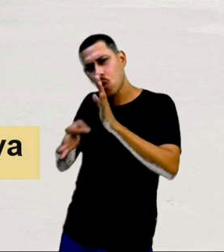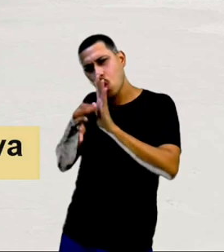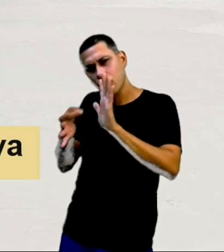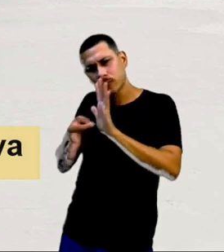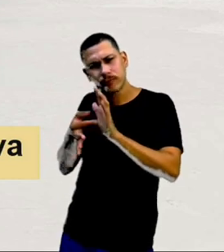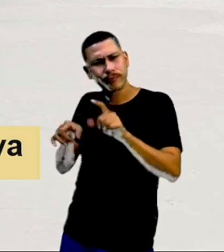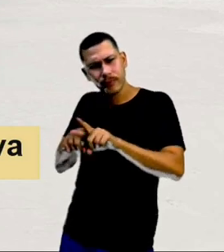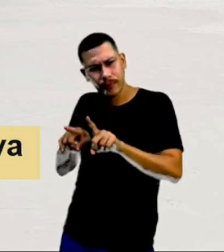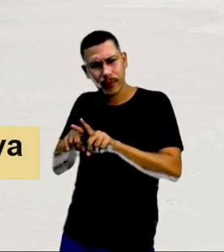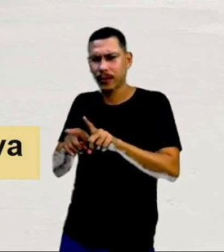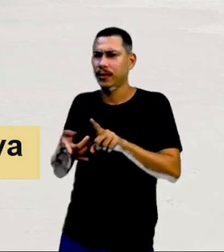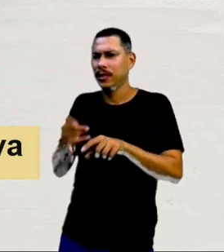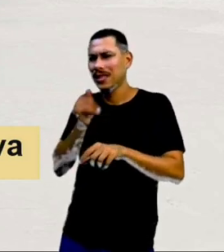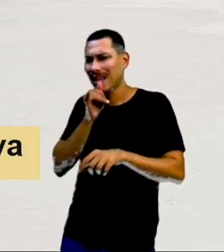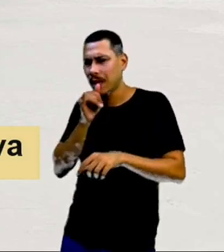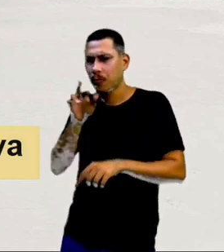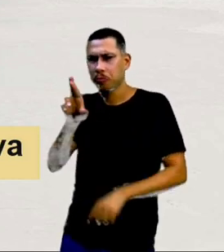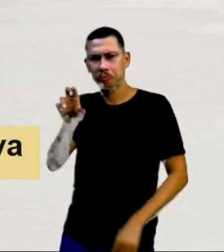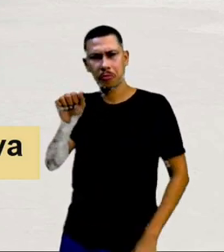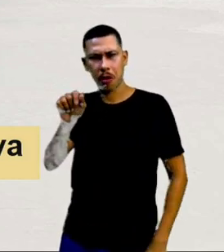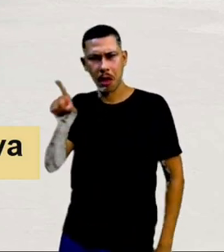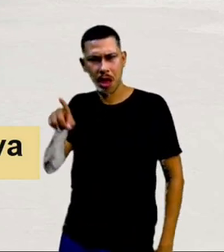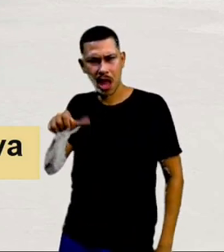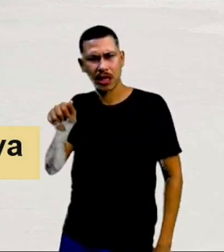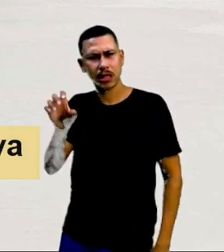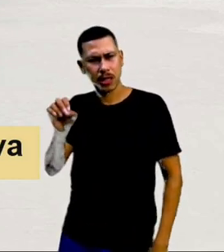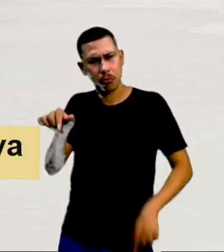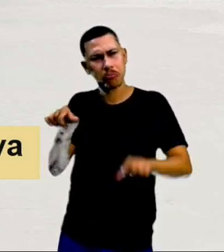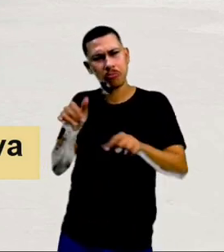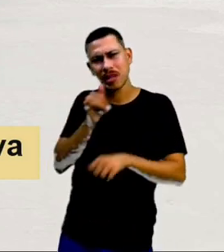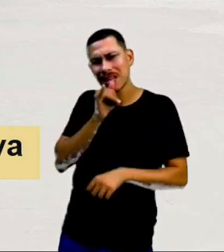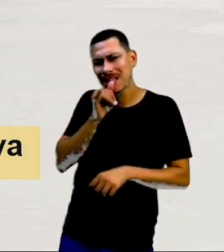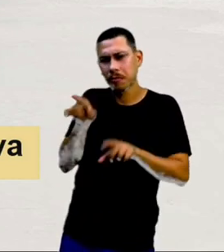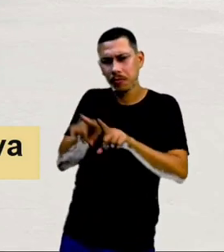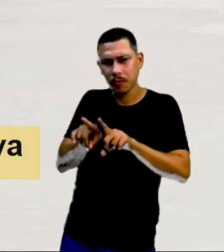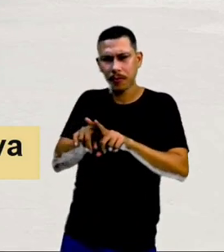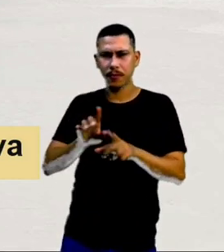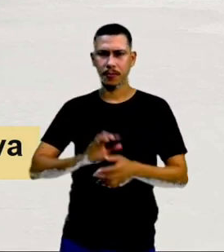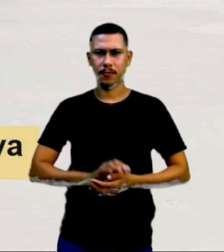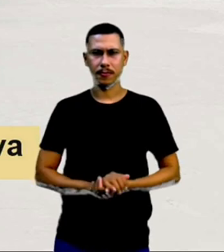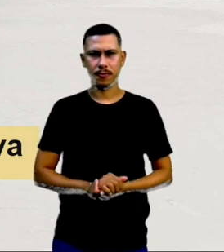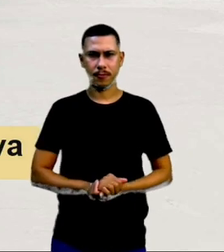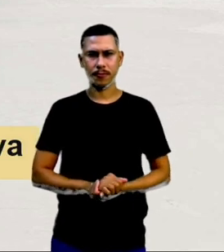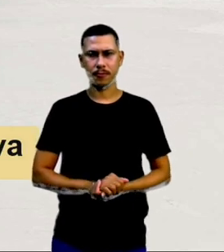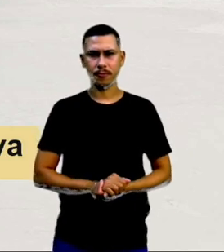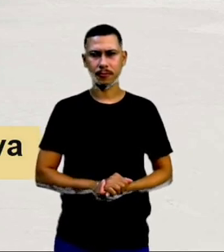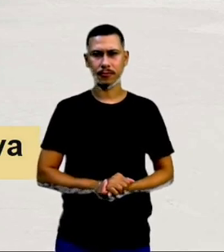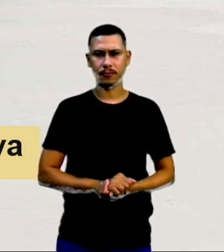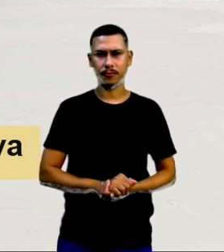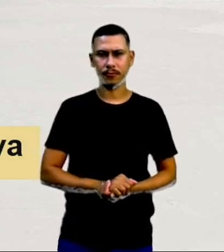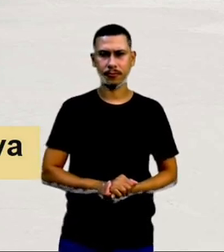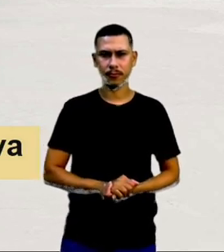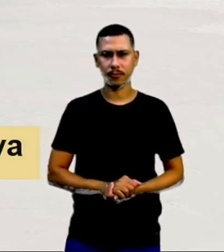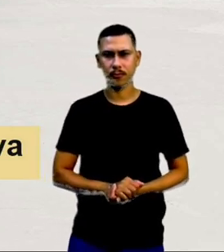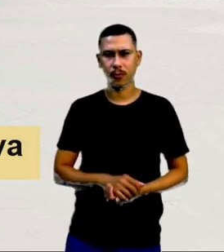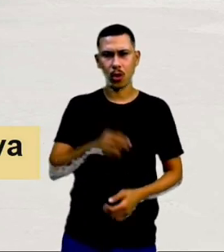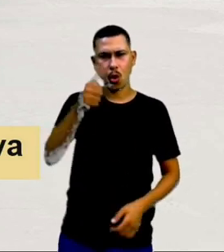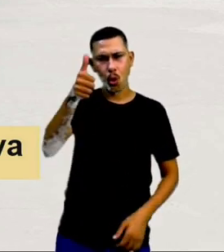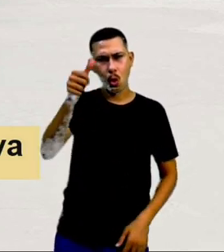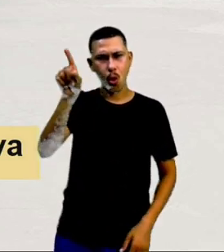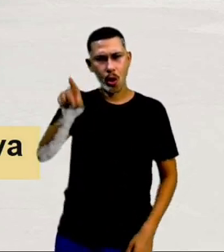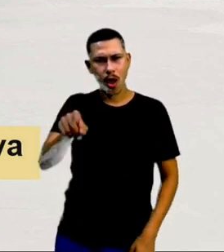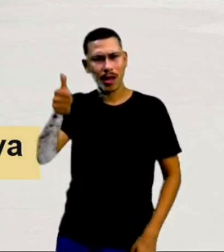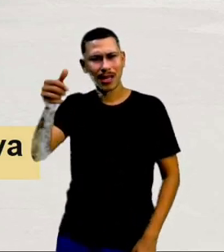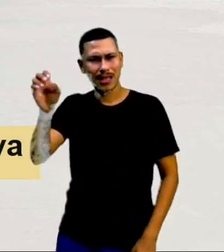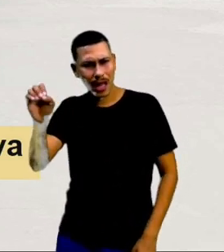de razão. Tá certo? 1 quarto ou 1 em 4, 6 quintos ou 6 em 5, 1 décimo ou